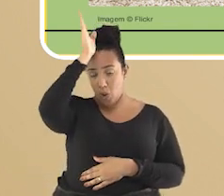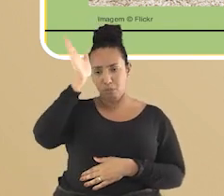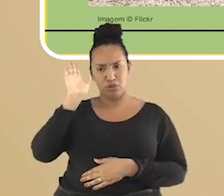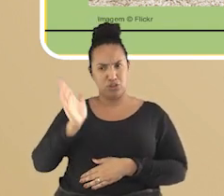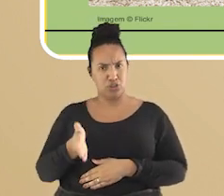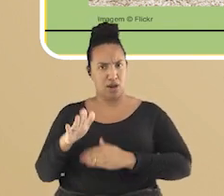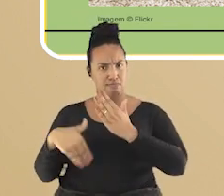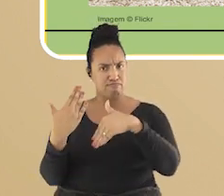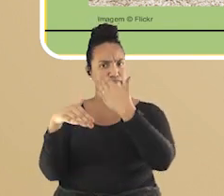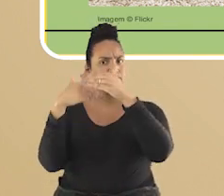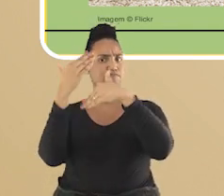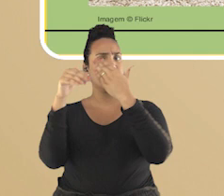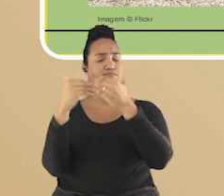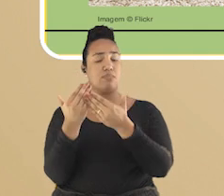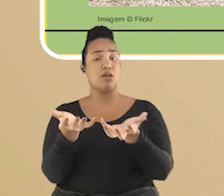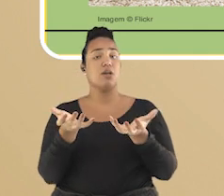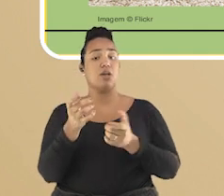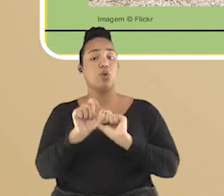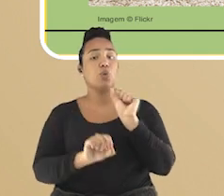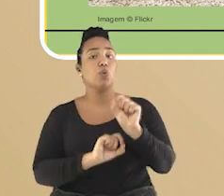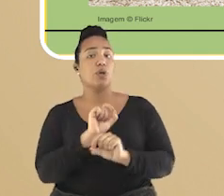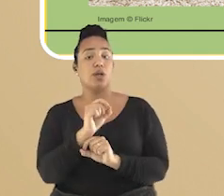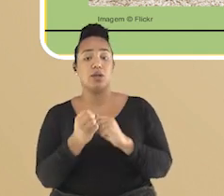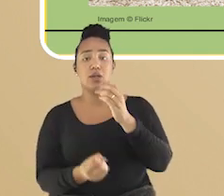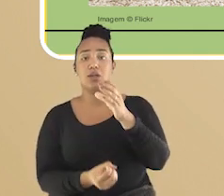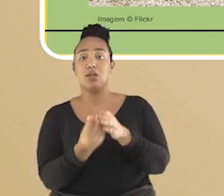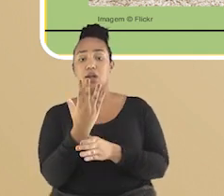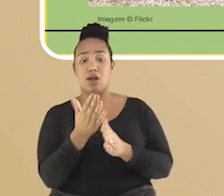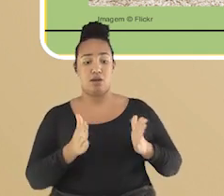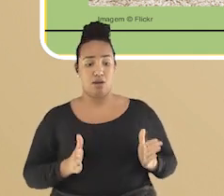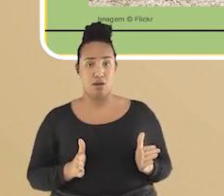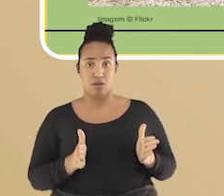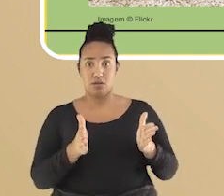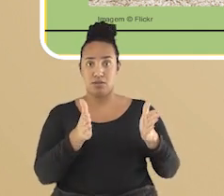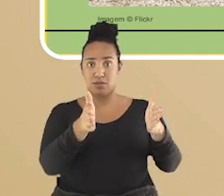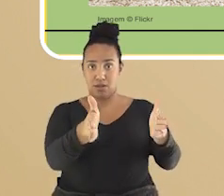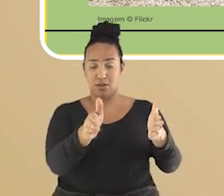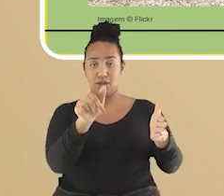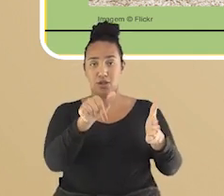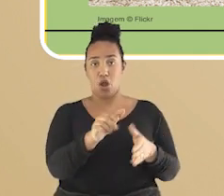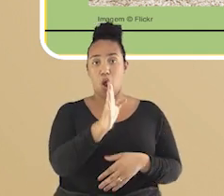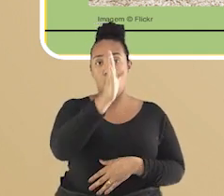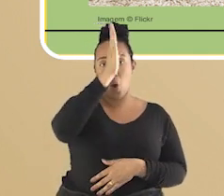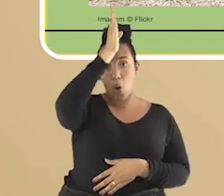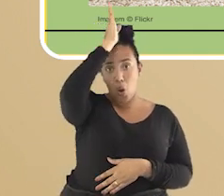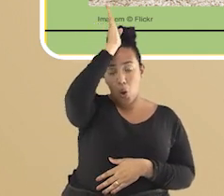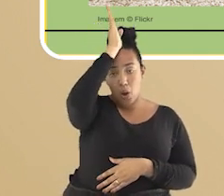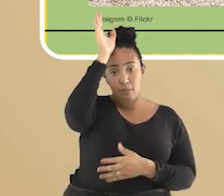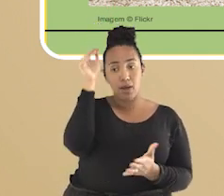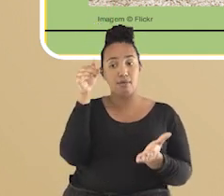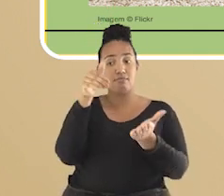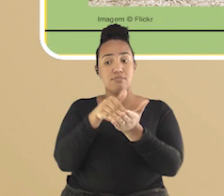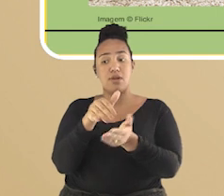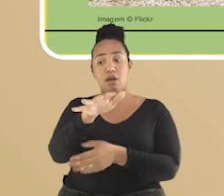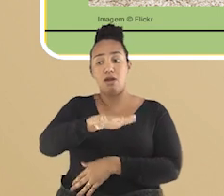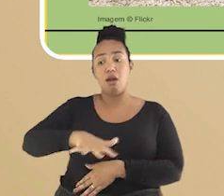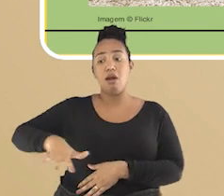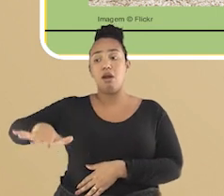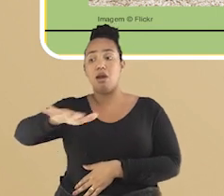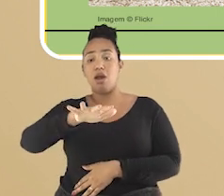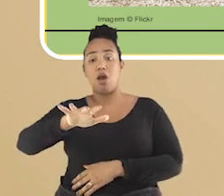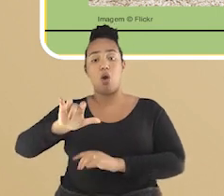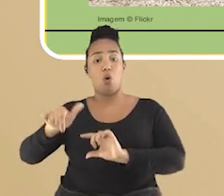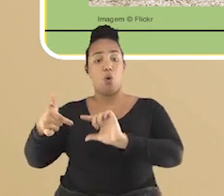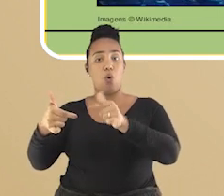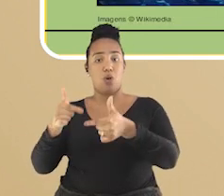frente do seu tempo, pretendiam construir uma estrada que ligasse Roma aos outros territórios que eram dominados